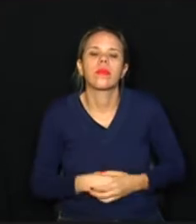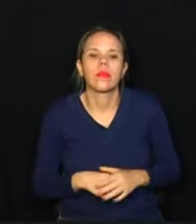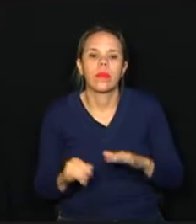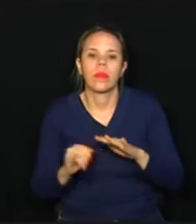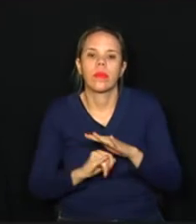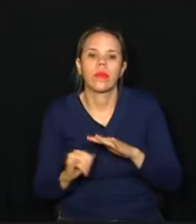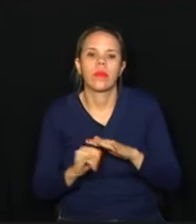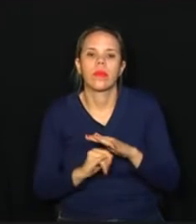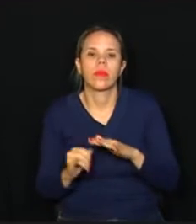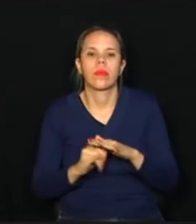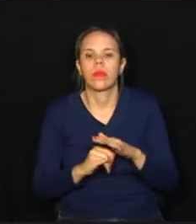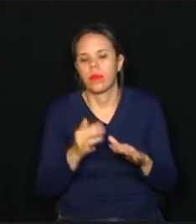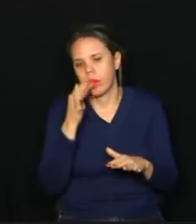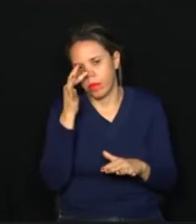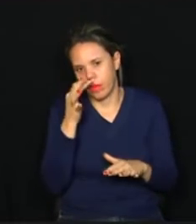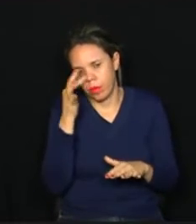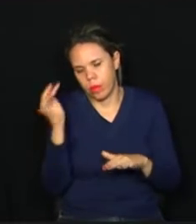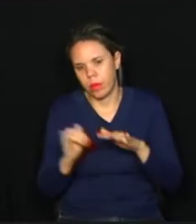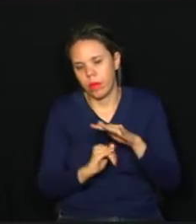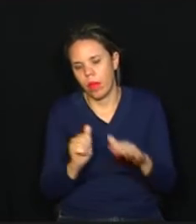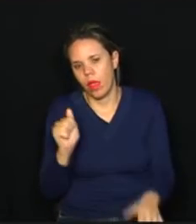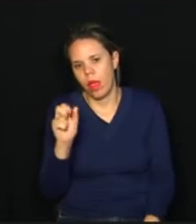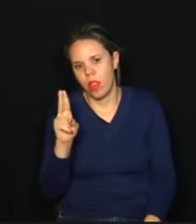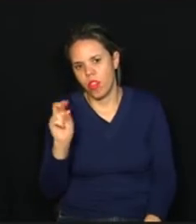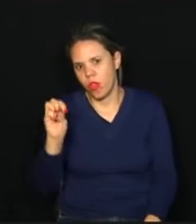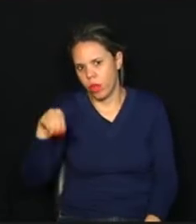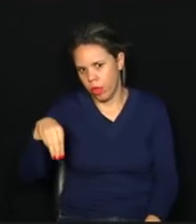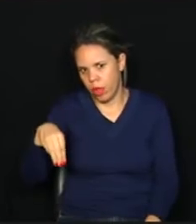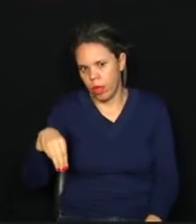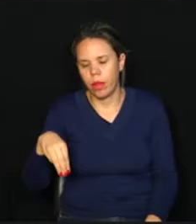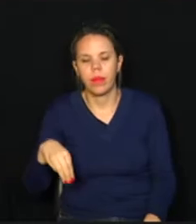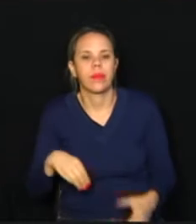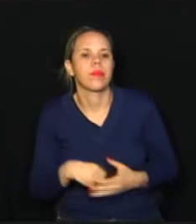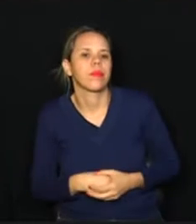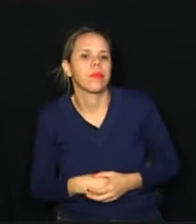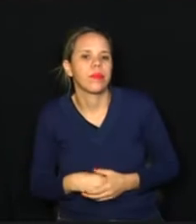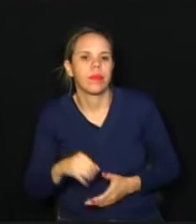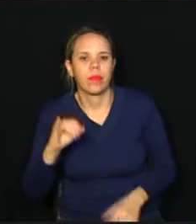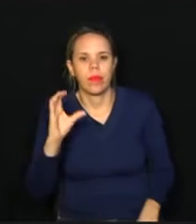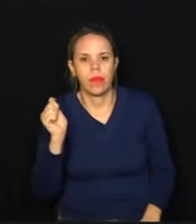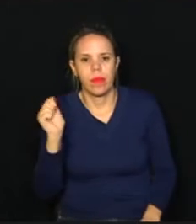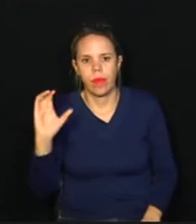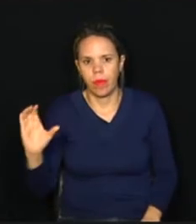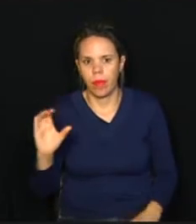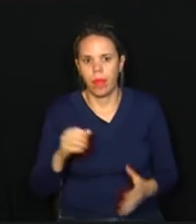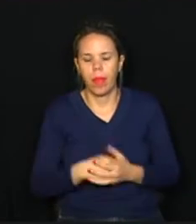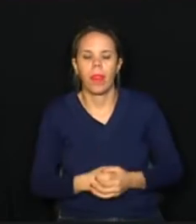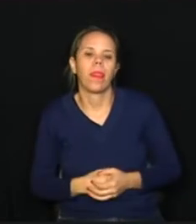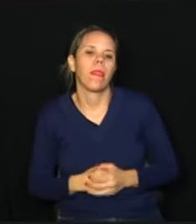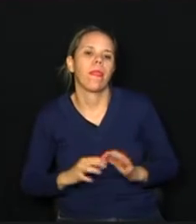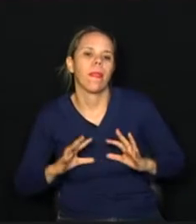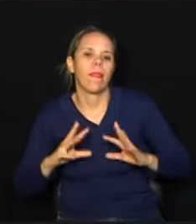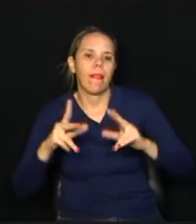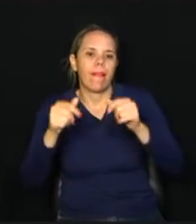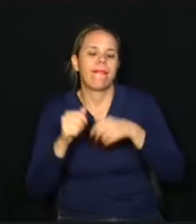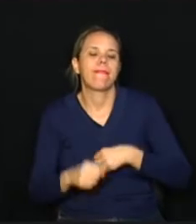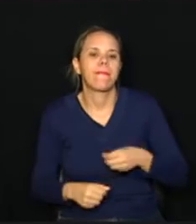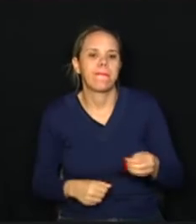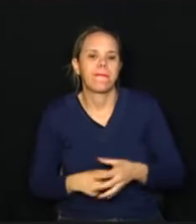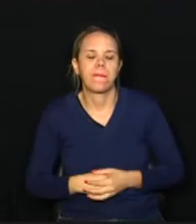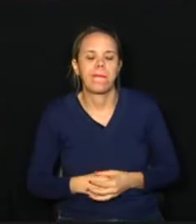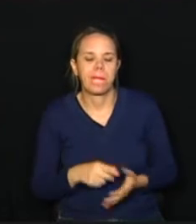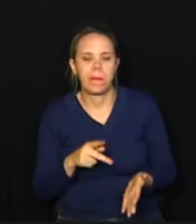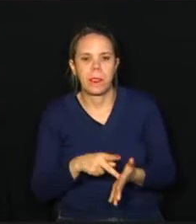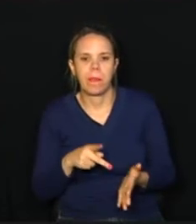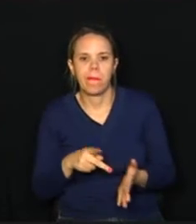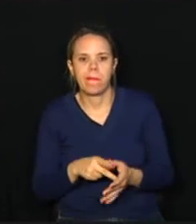de Botânica, da SUSEM, do IAC, de todos, na